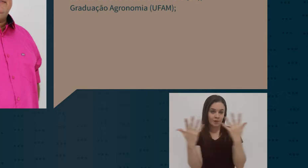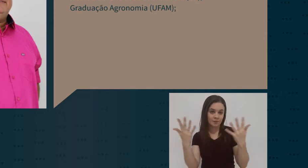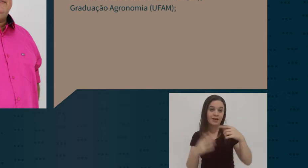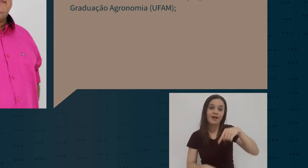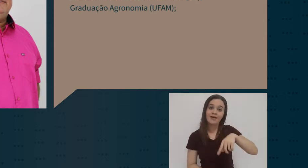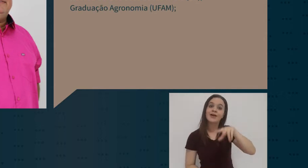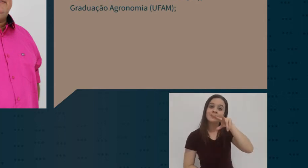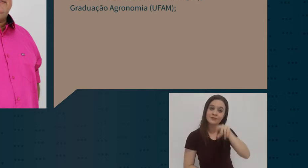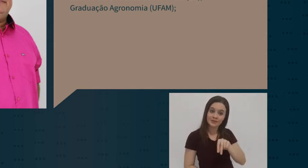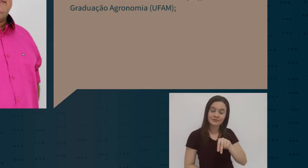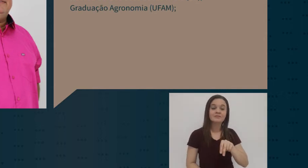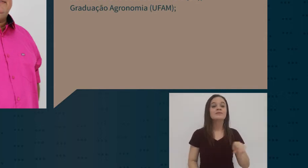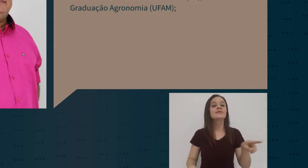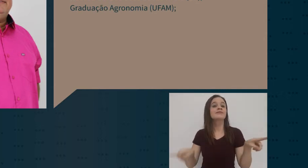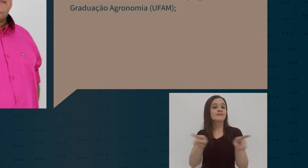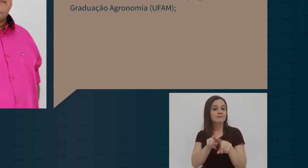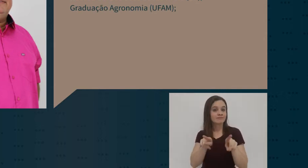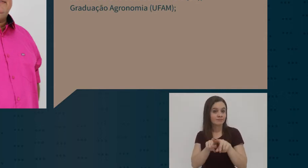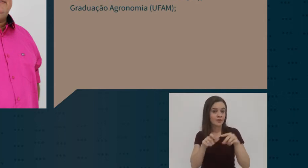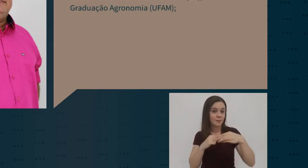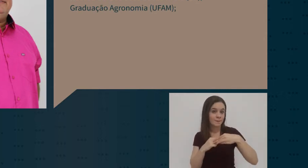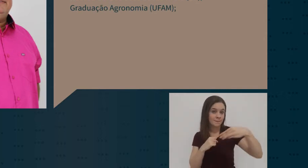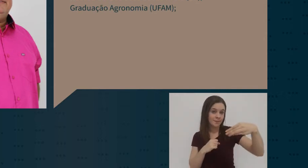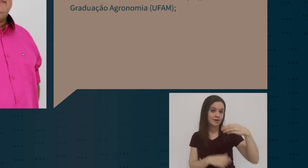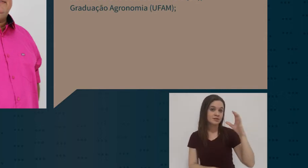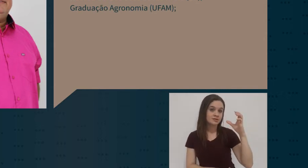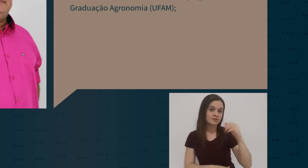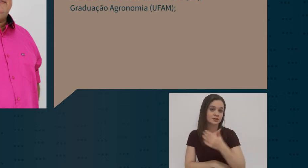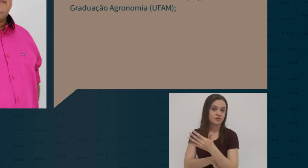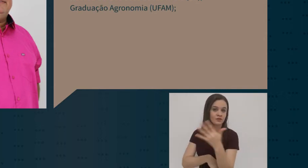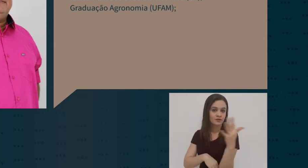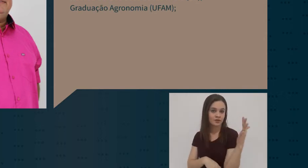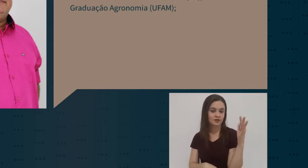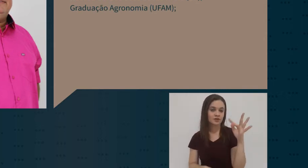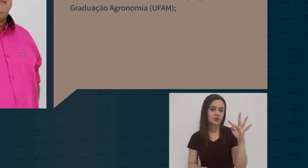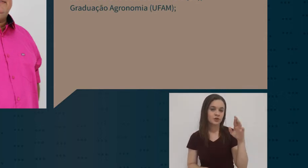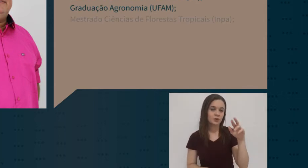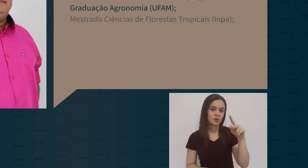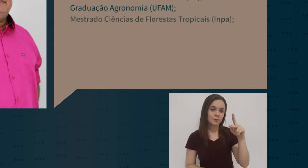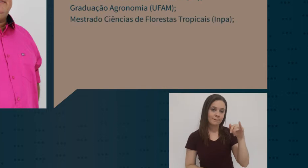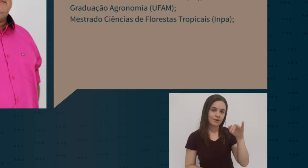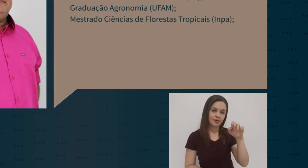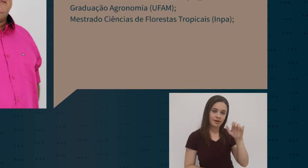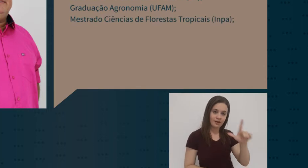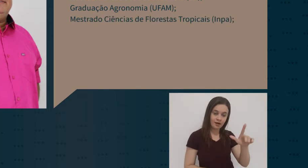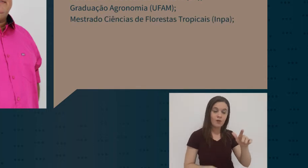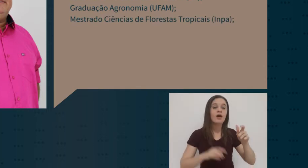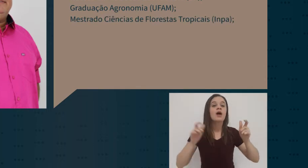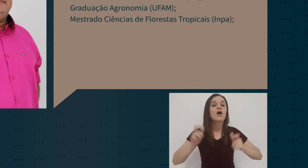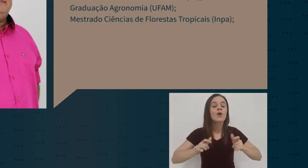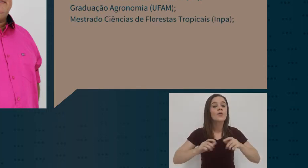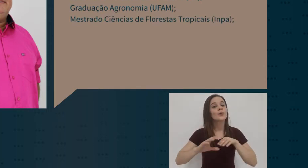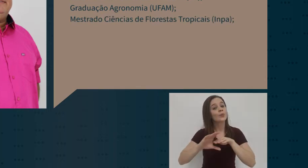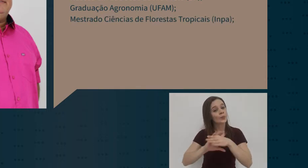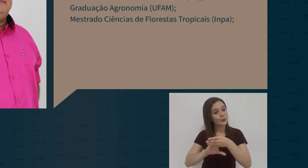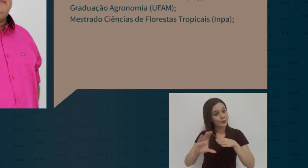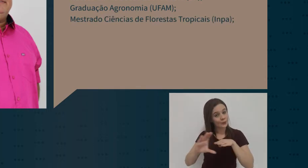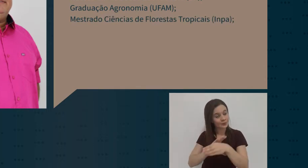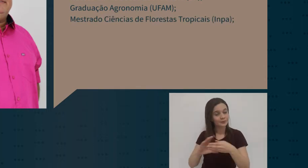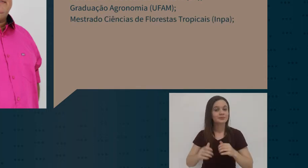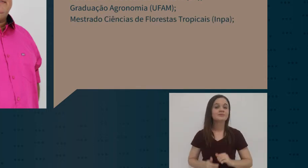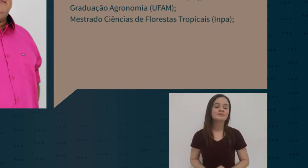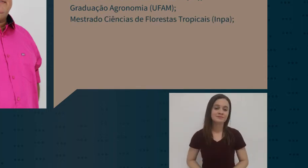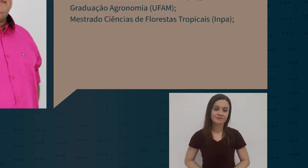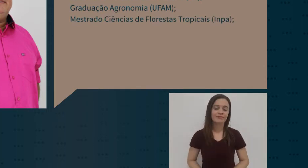Possui graduação em agronomia pela Universidade Federal do Amazonas. É mestre em ciências de